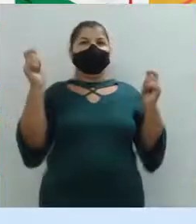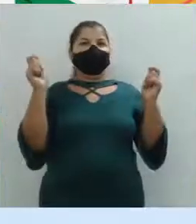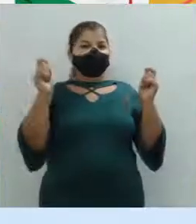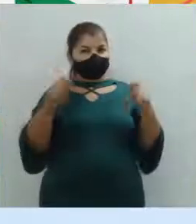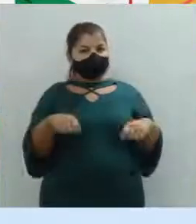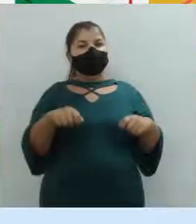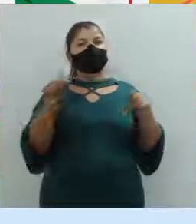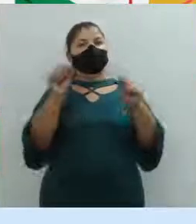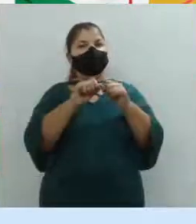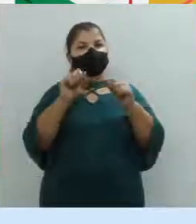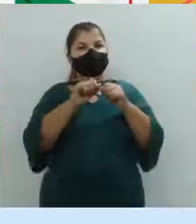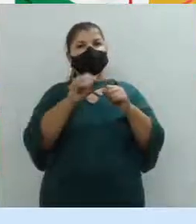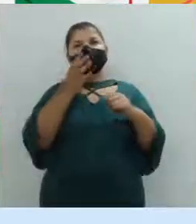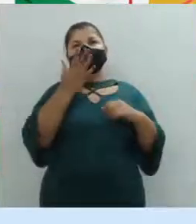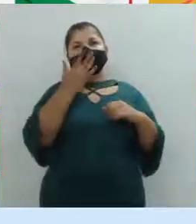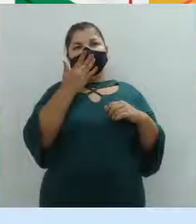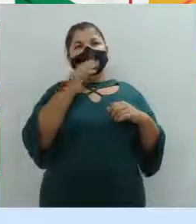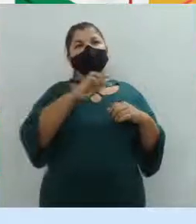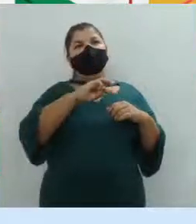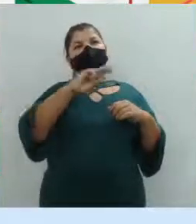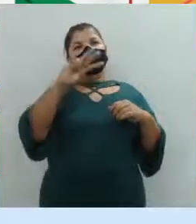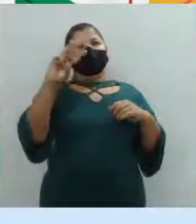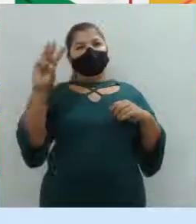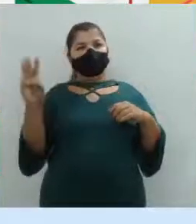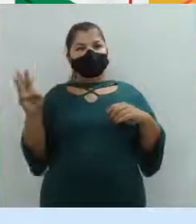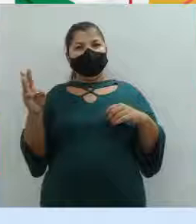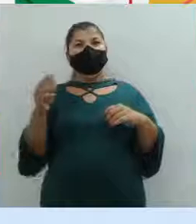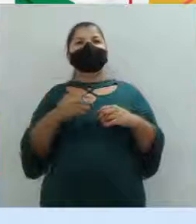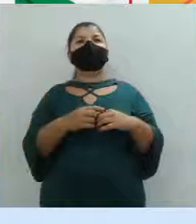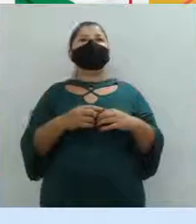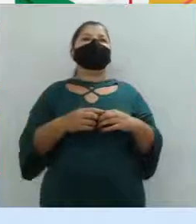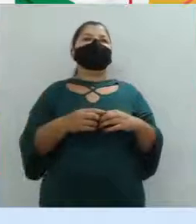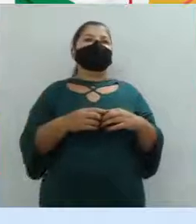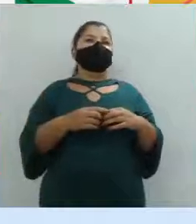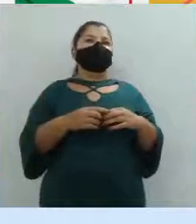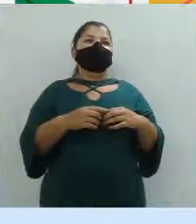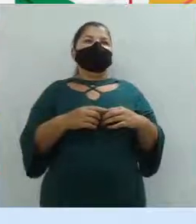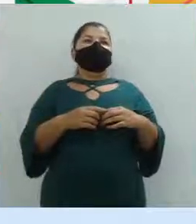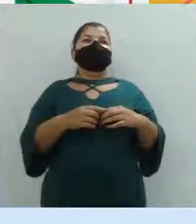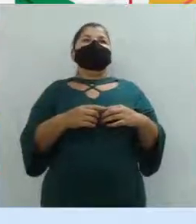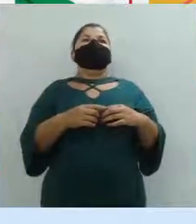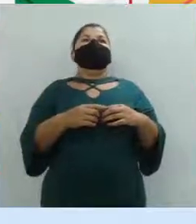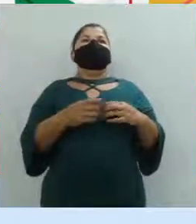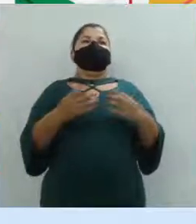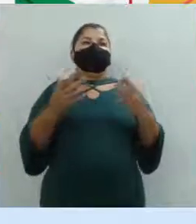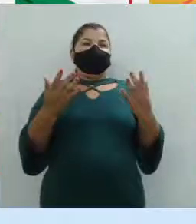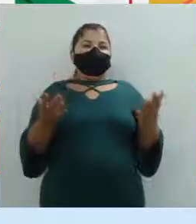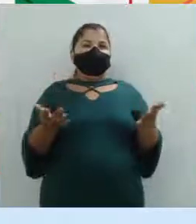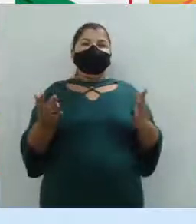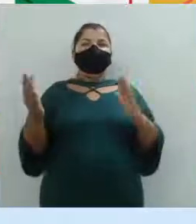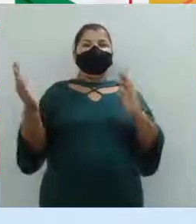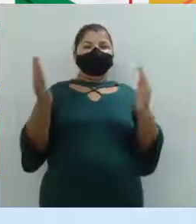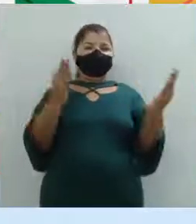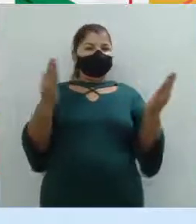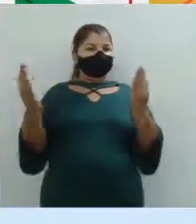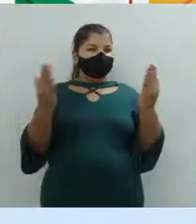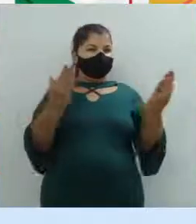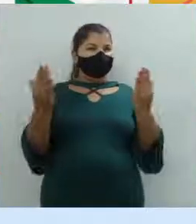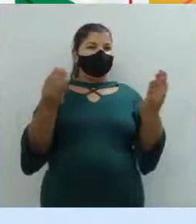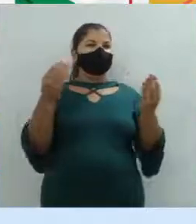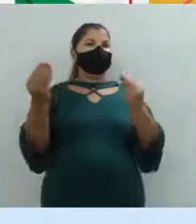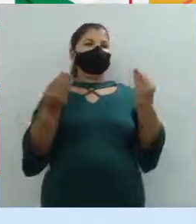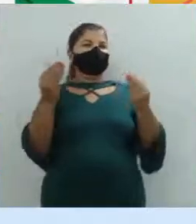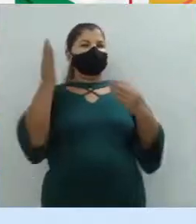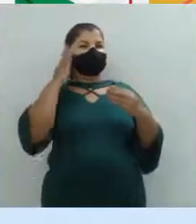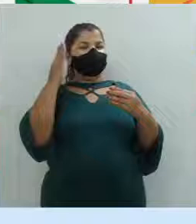importância da luz na natureza. Tá, pessoal? Vamos lá agora para a obra de arte, né? A gente está fazendo esse paralelo aí para poder entender a